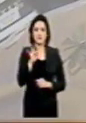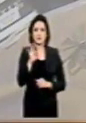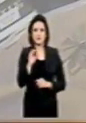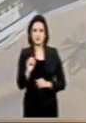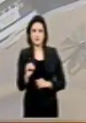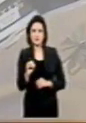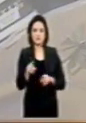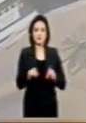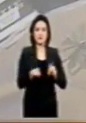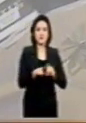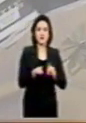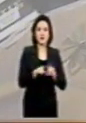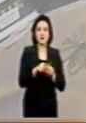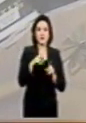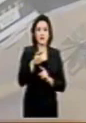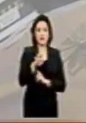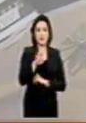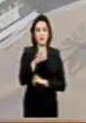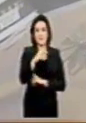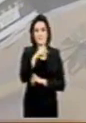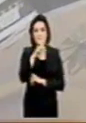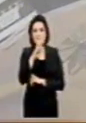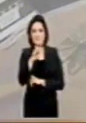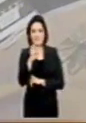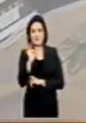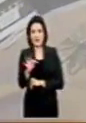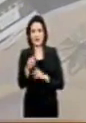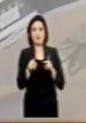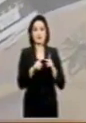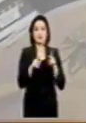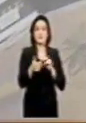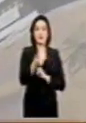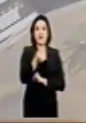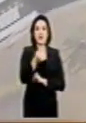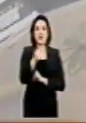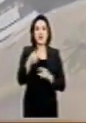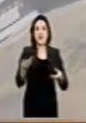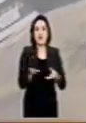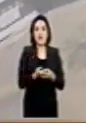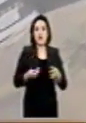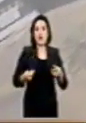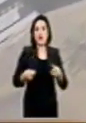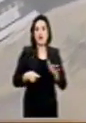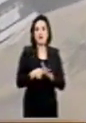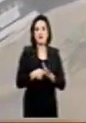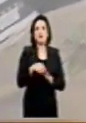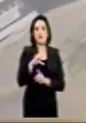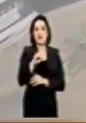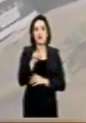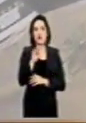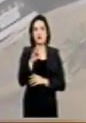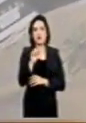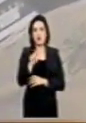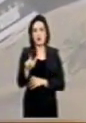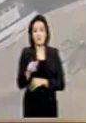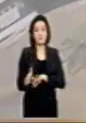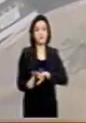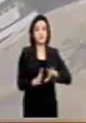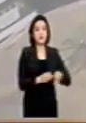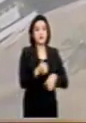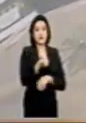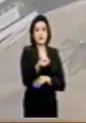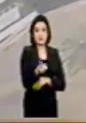PET respectiva e à ação cautelar. Em 16 de dezembro de 2016, tendo